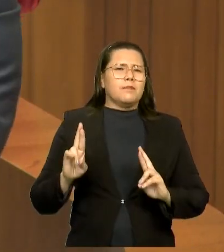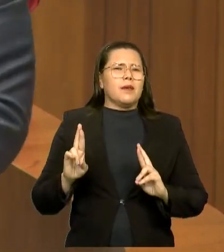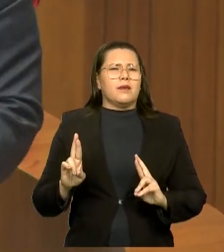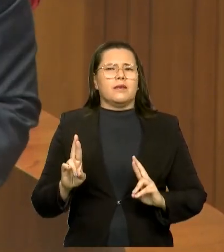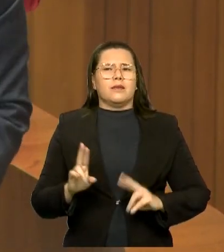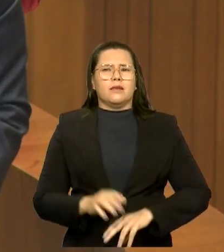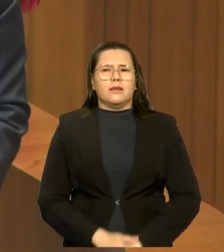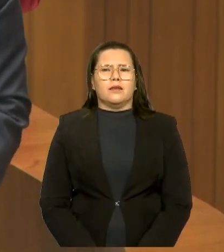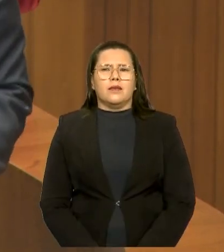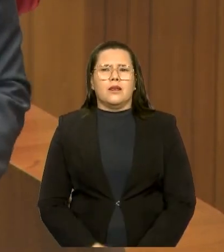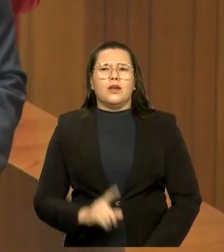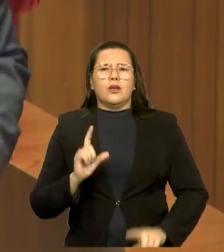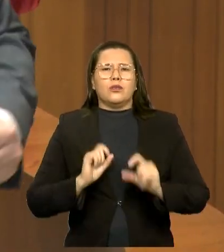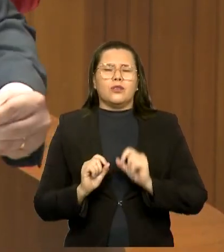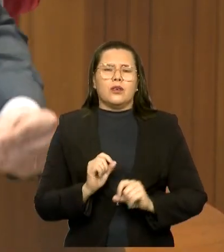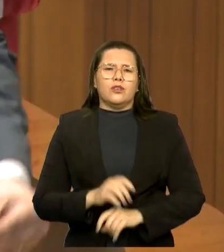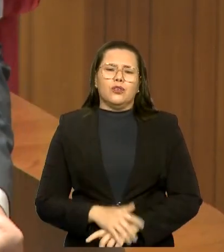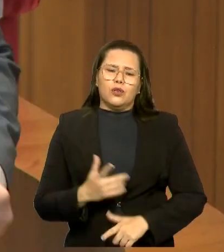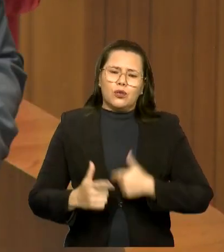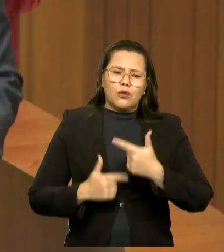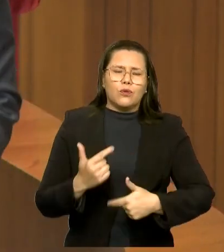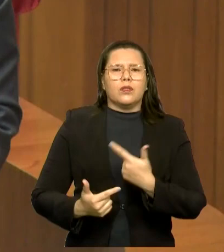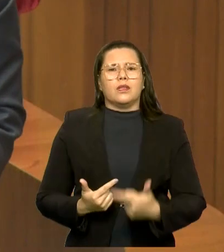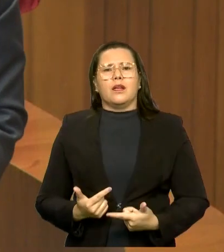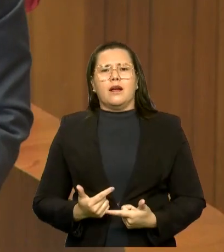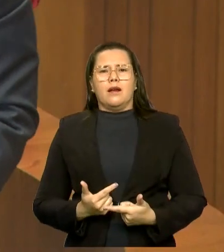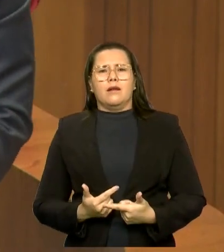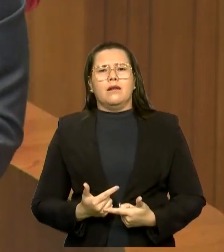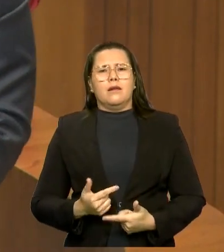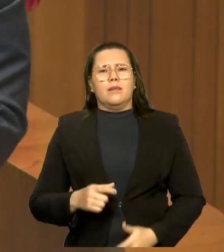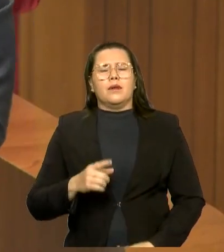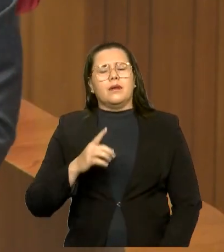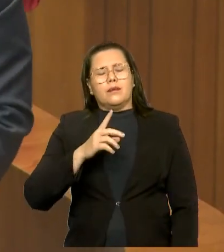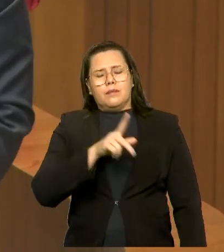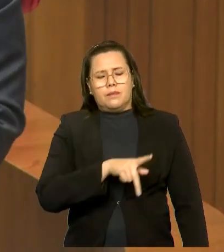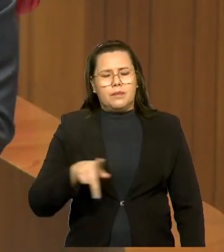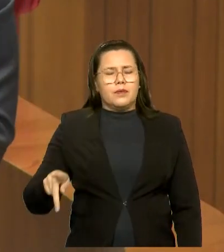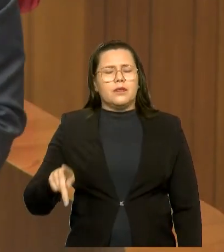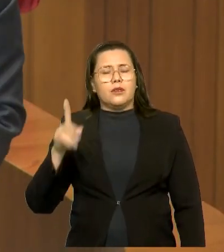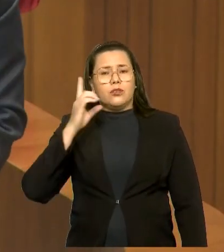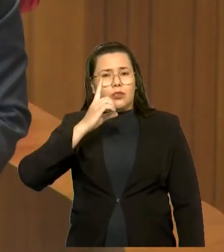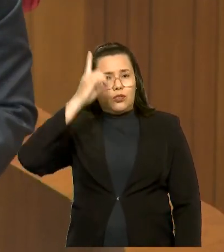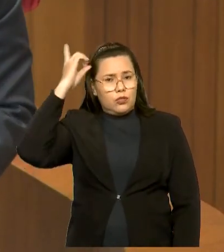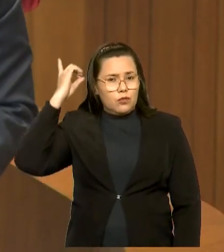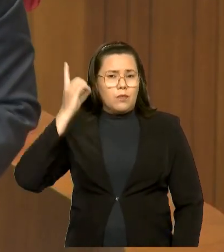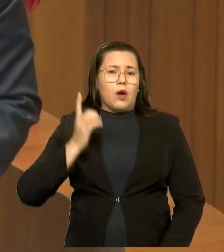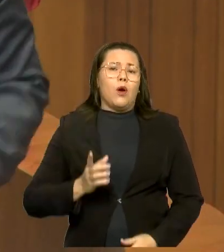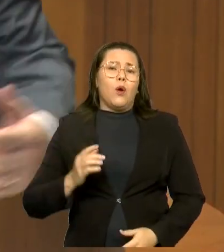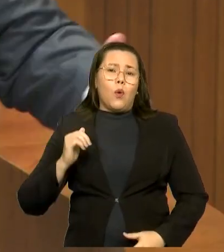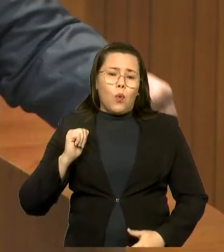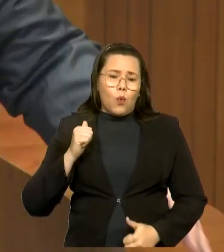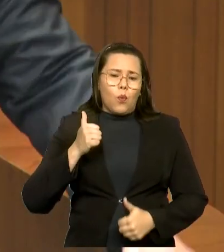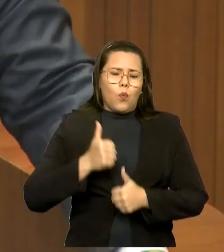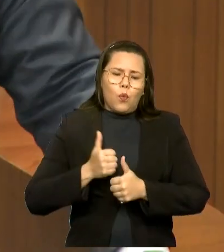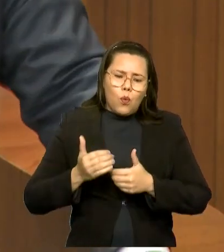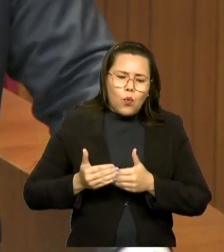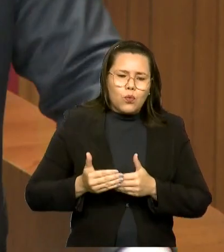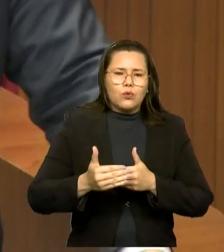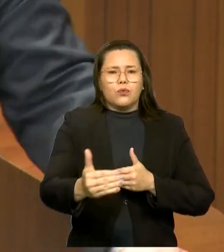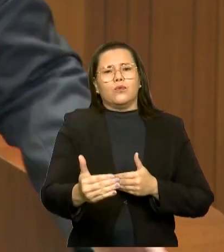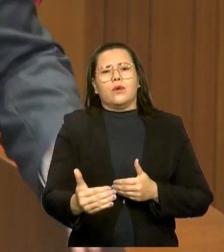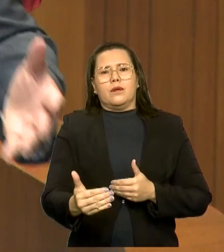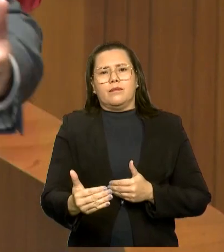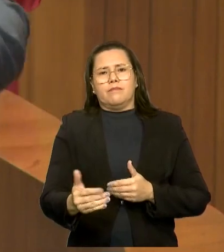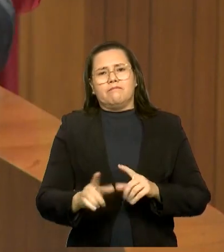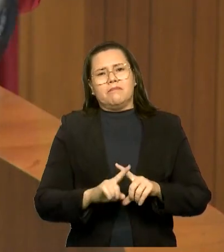o mandato da presidenta Dilma e que ela pudesse entregar ao povo brasileiro aquilo que desejou, que era a justiça social. Infelizmente, não foi